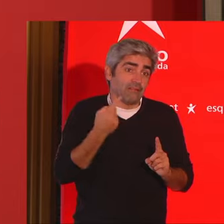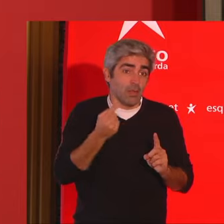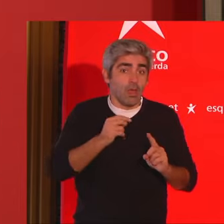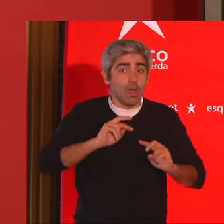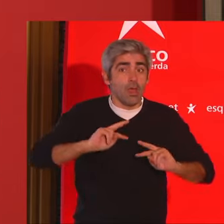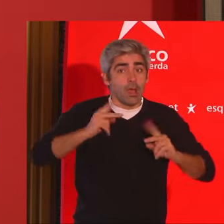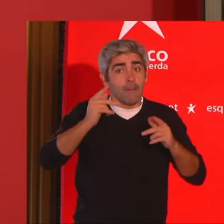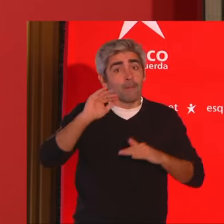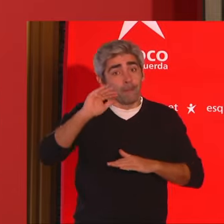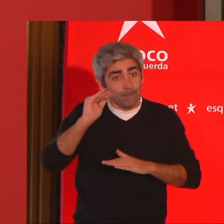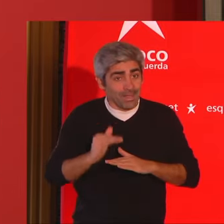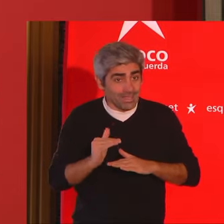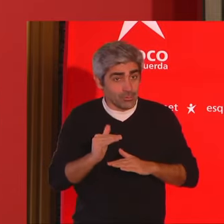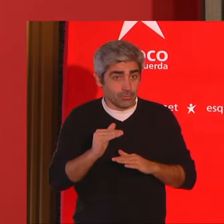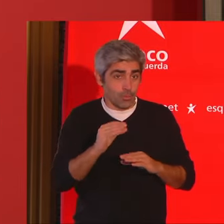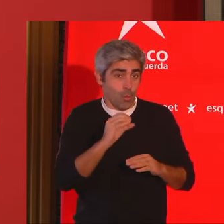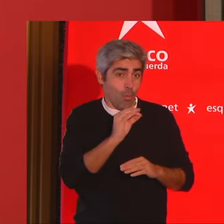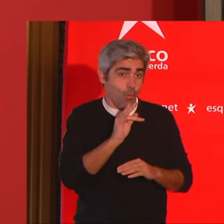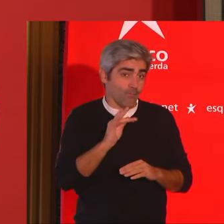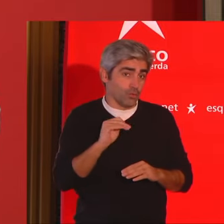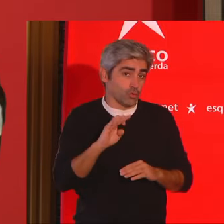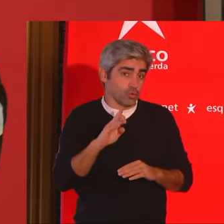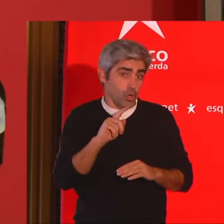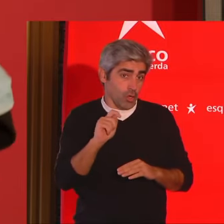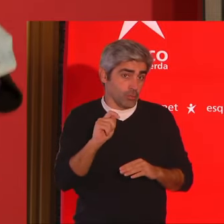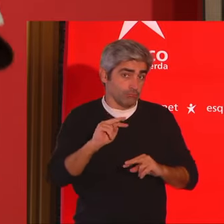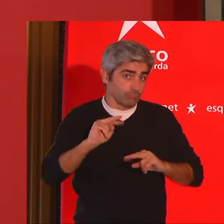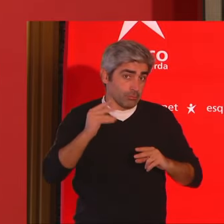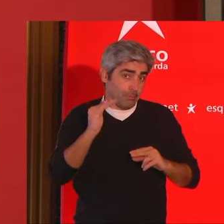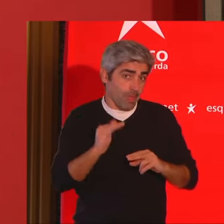as transferências para offshore, que são justificadas,